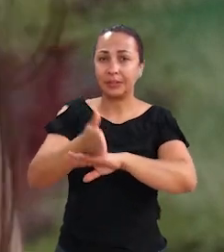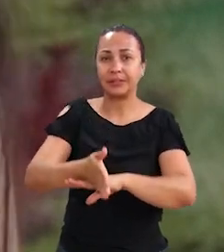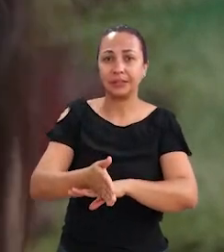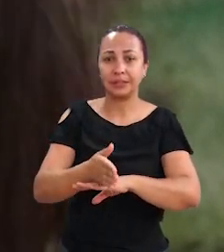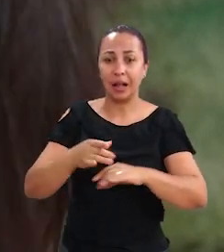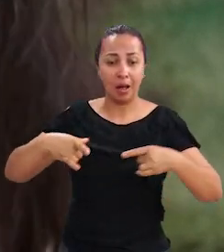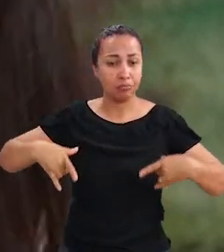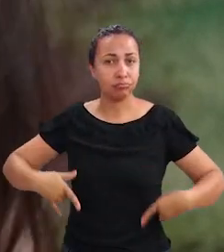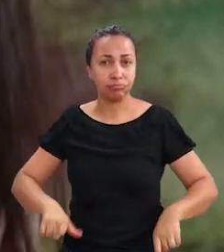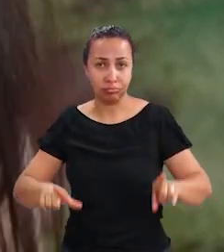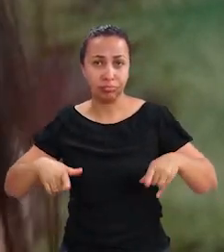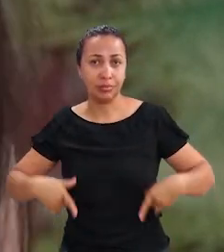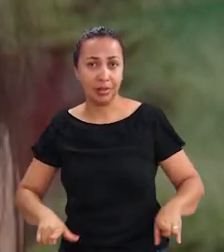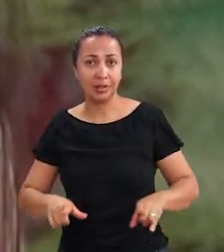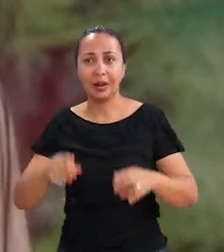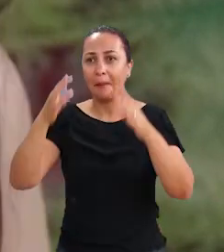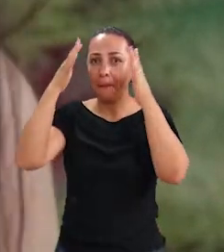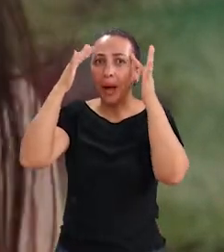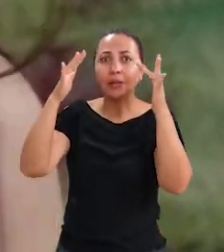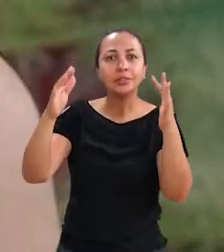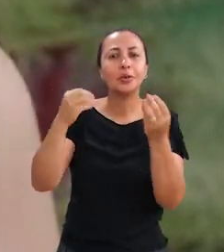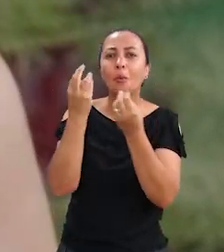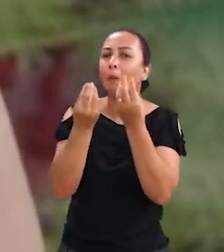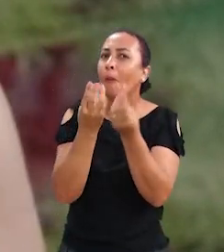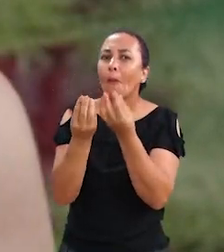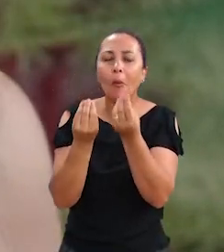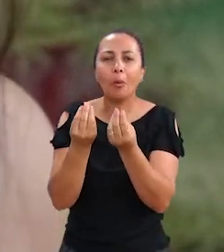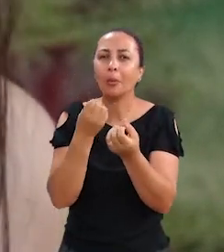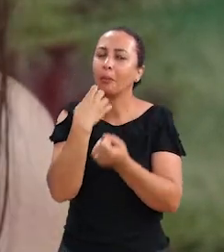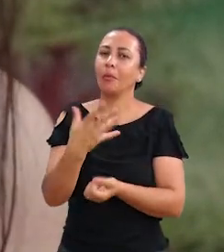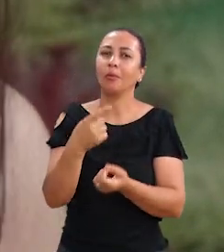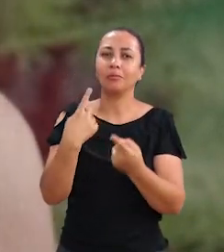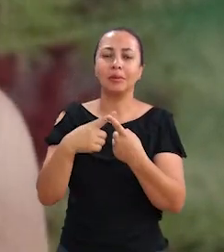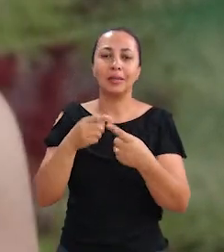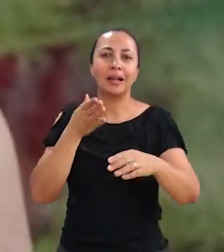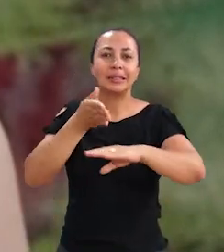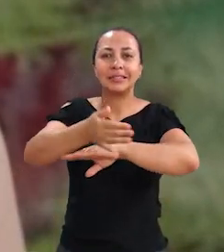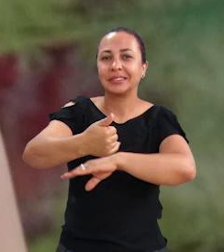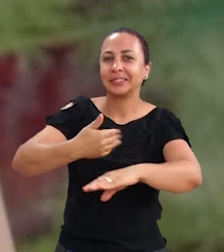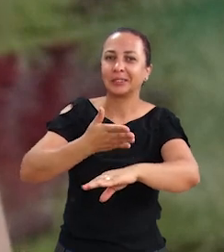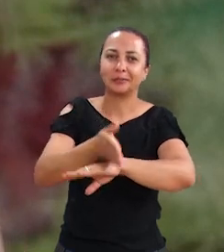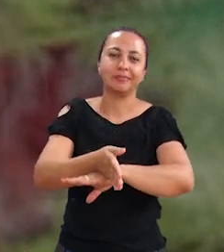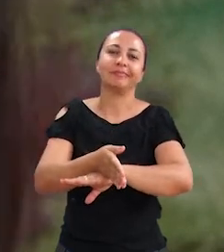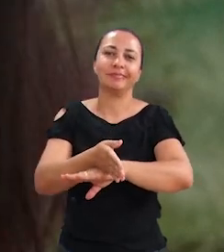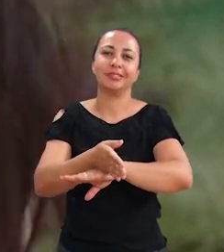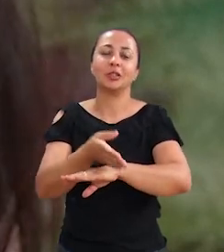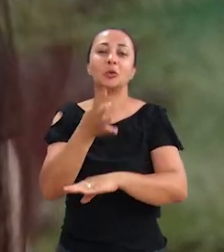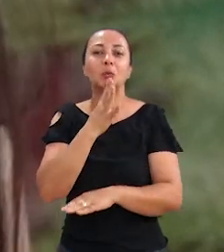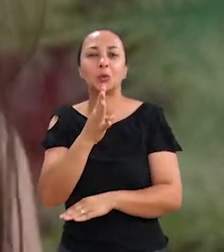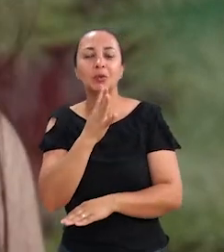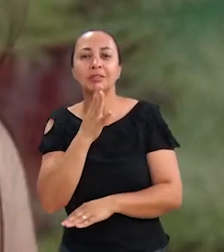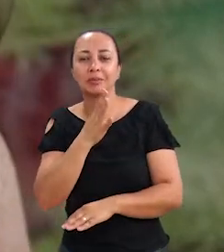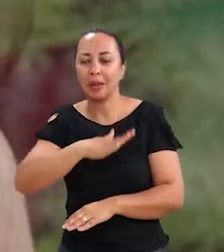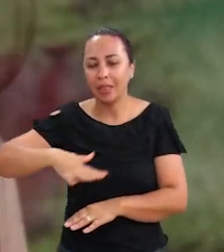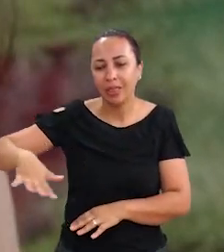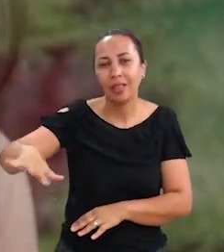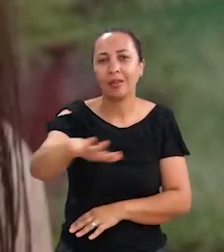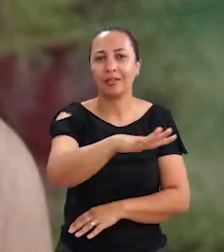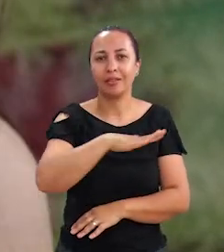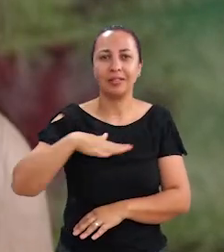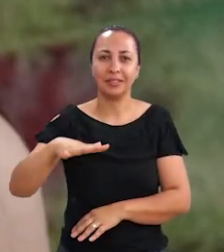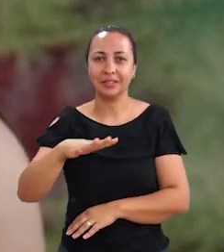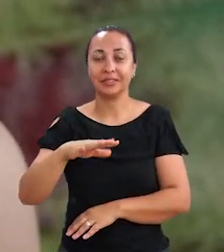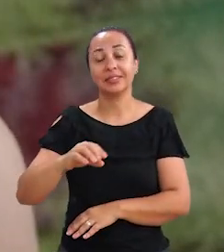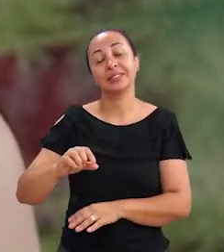não conseguem acessar fisicamente os locais. Imagina o quanto isso abrange no meio da acessibilidade, o